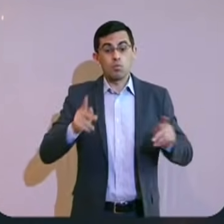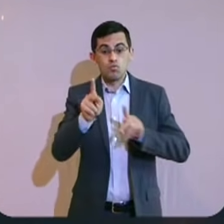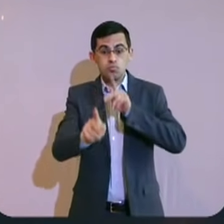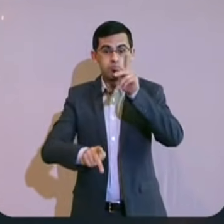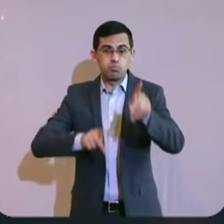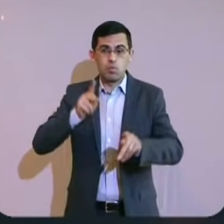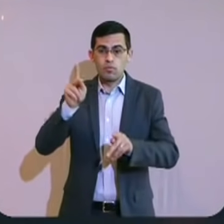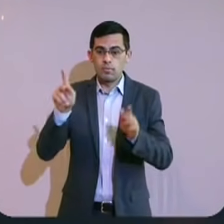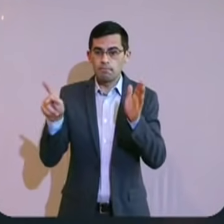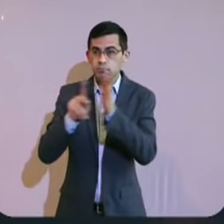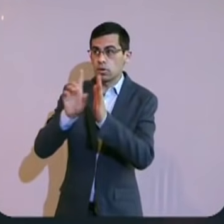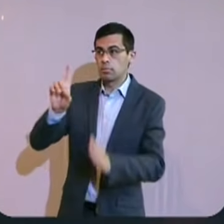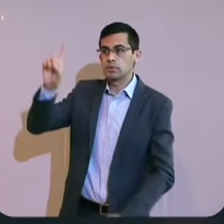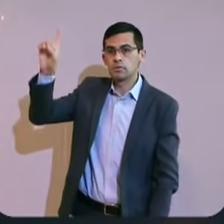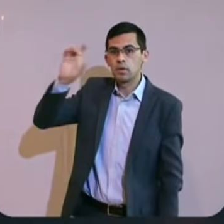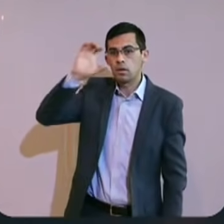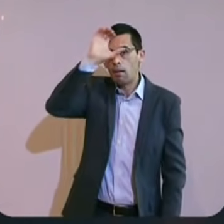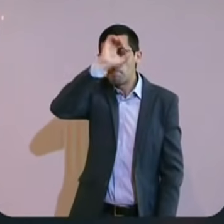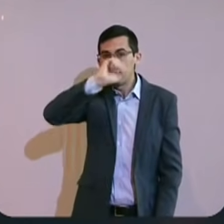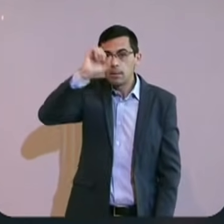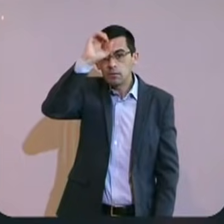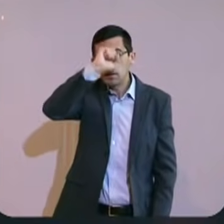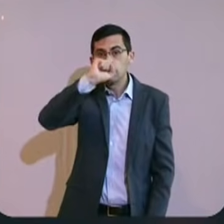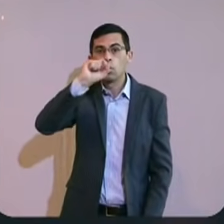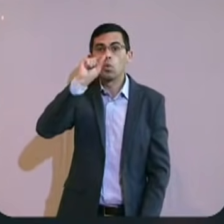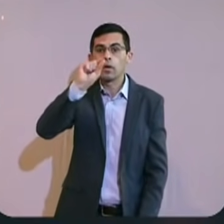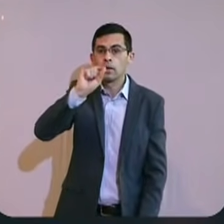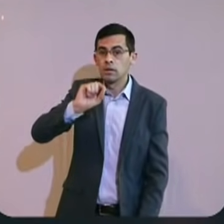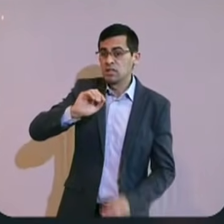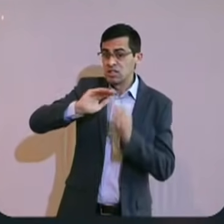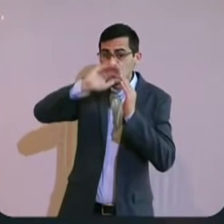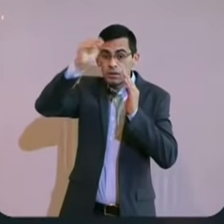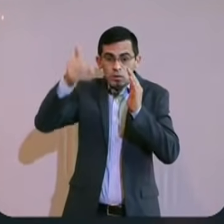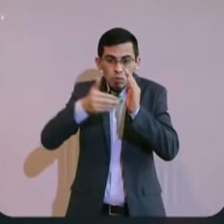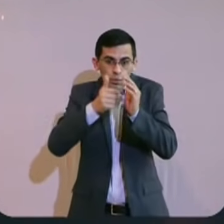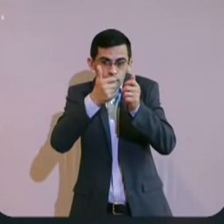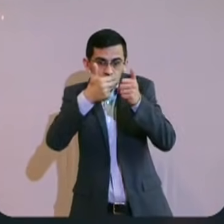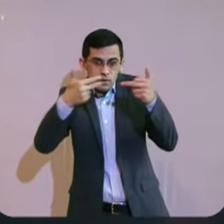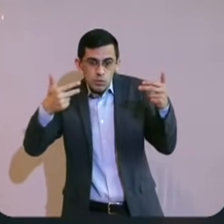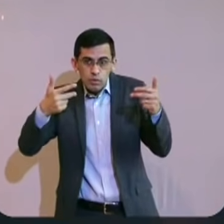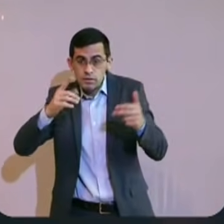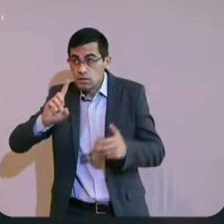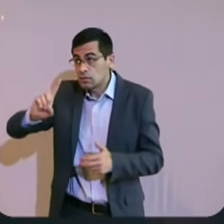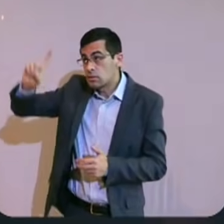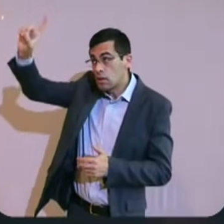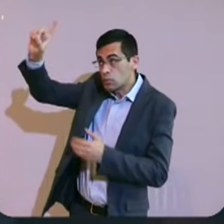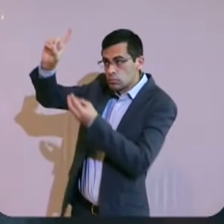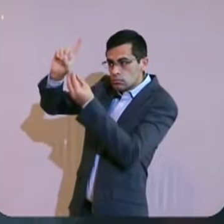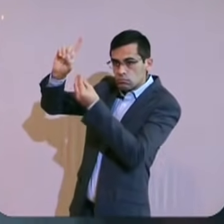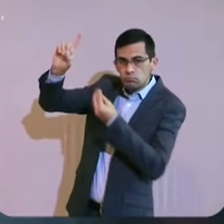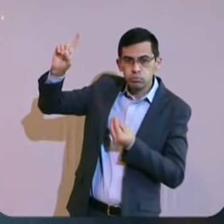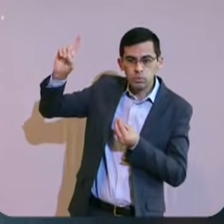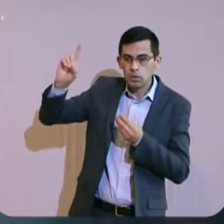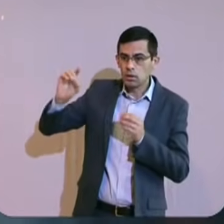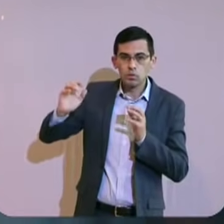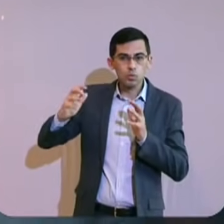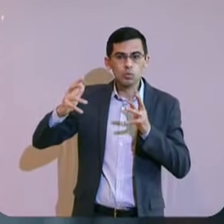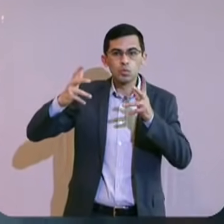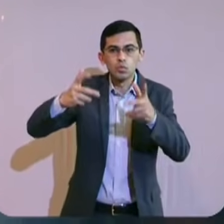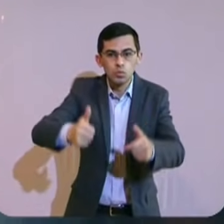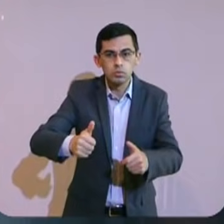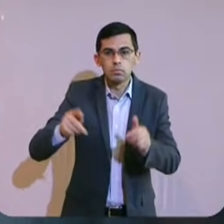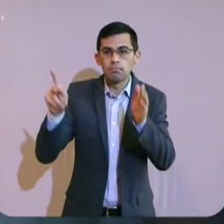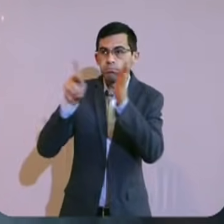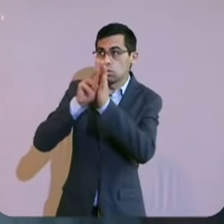aprender que tudo procede do Senhor e de mais ninguém. Tudo procede